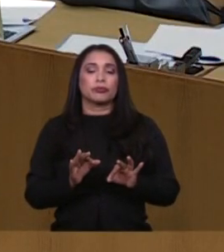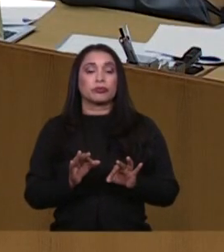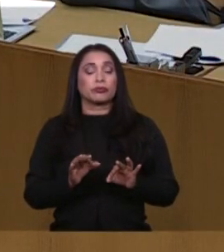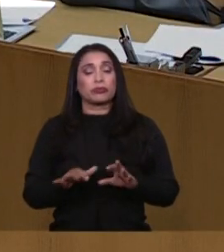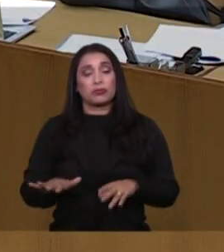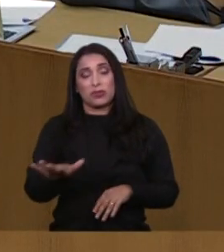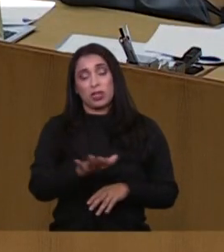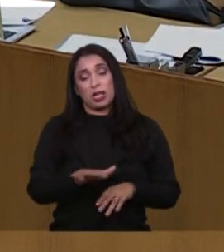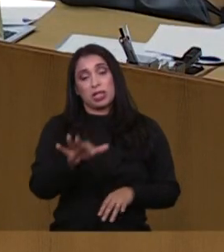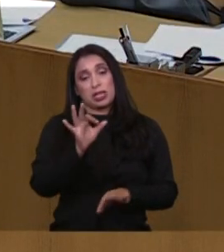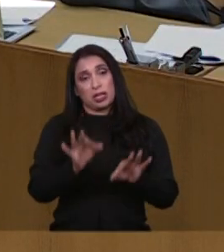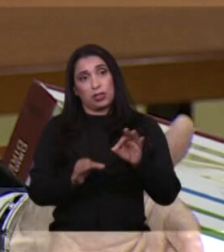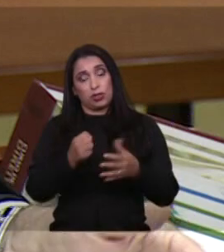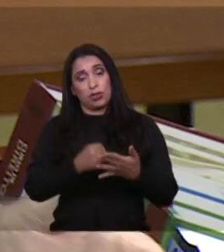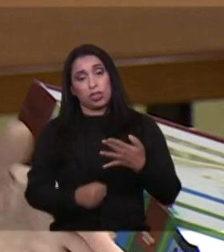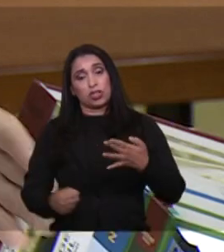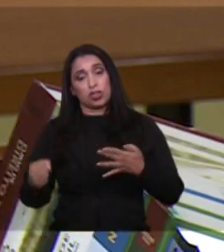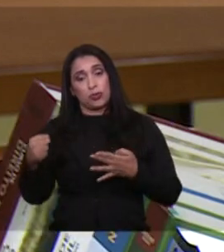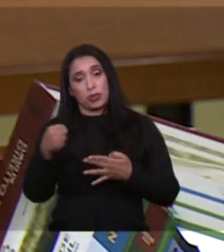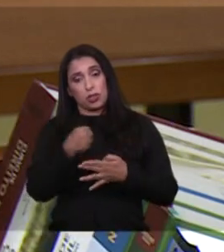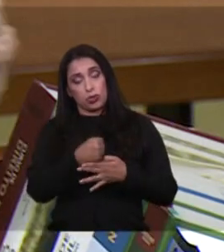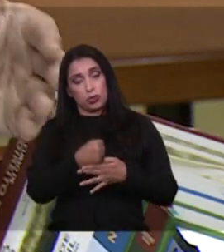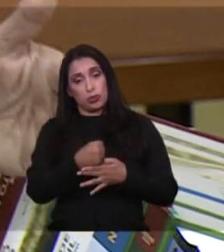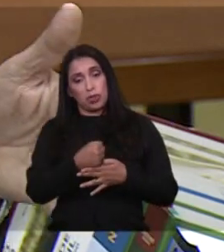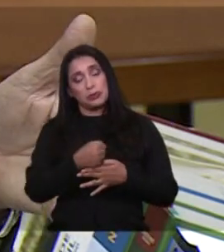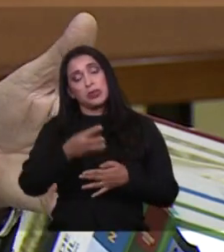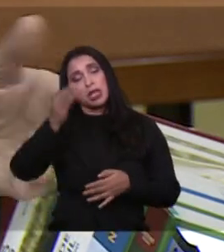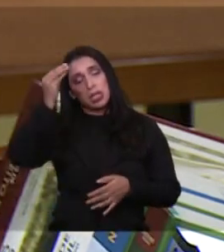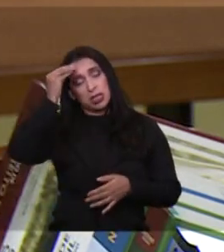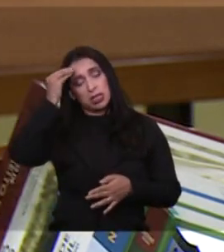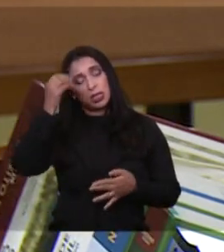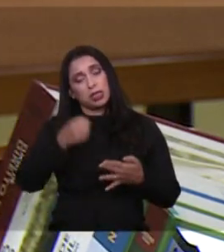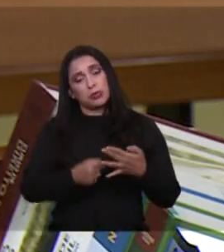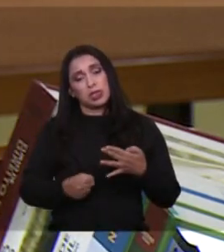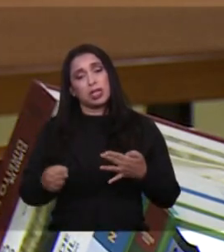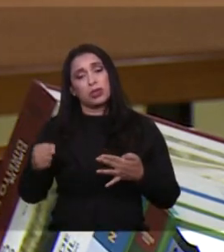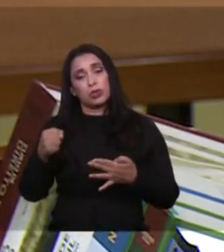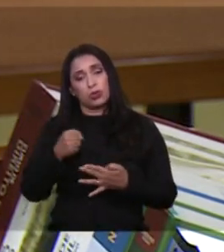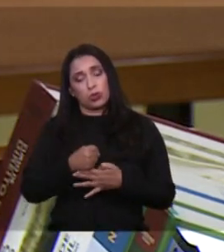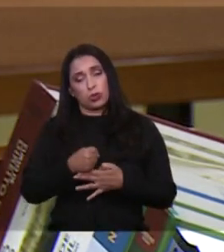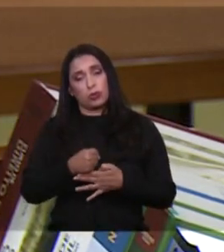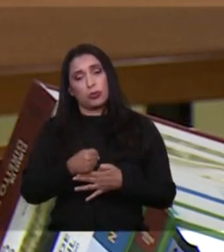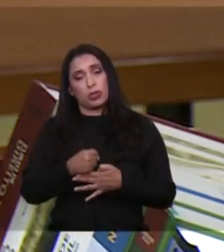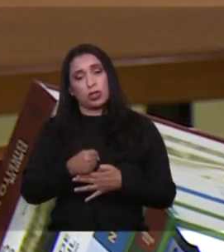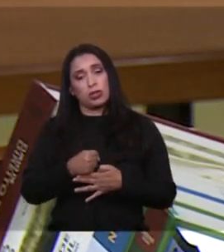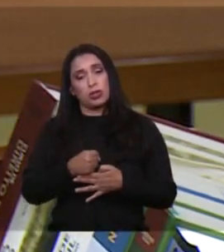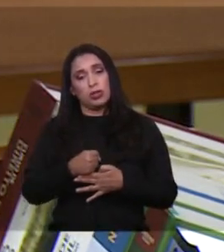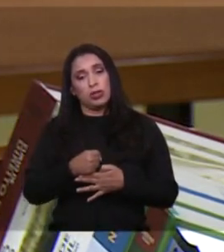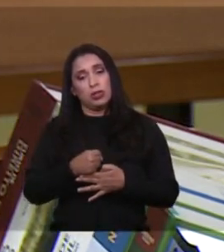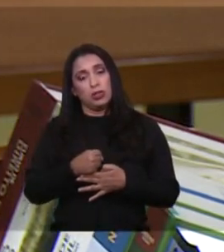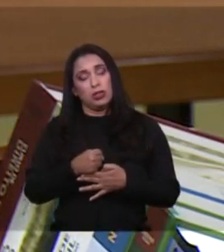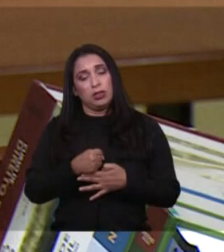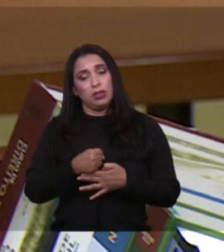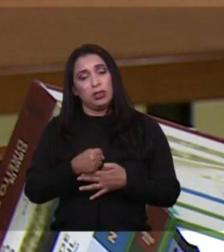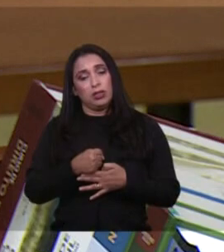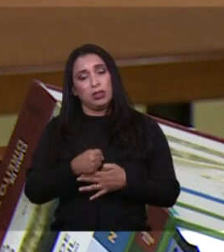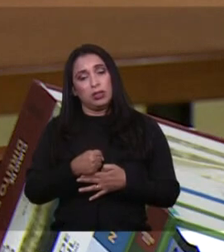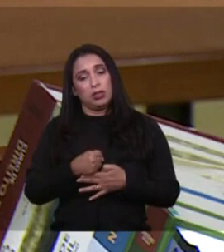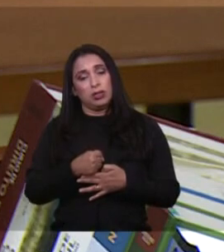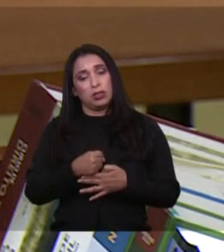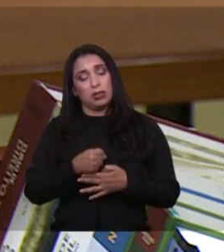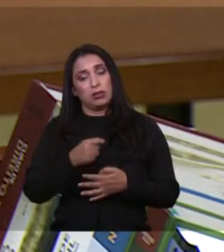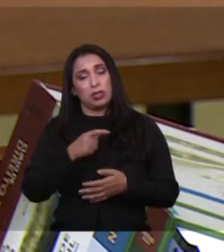jurídica. Havia uma súmula, nós entendemos que essa súmula ela estava